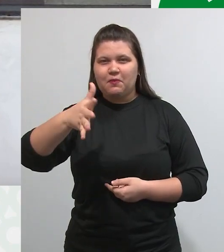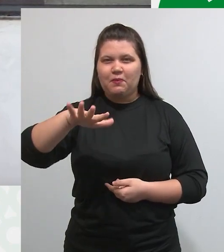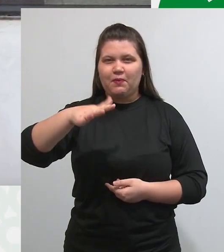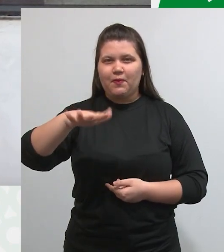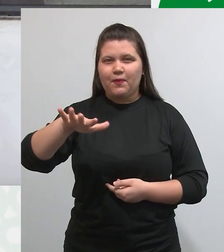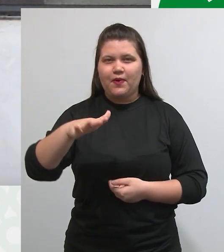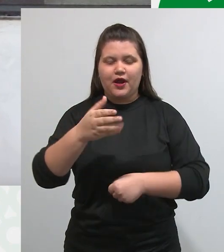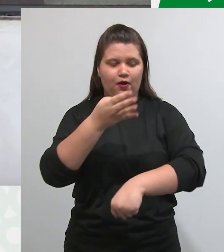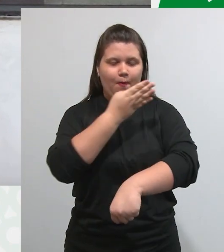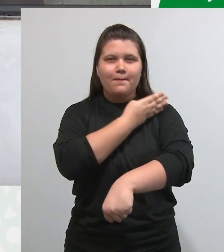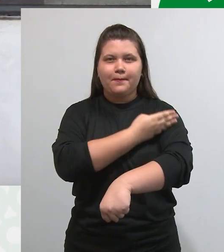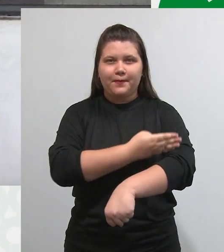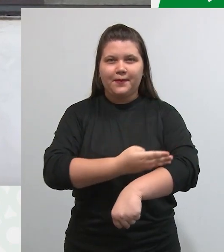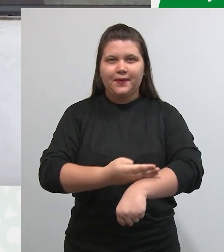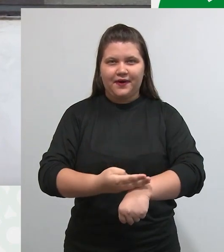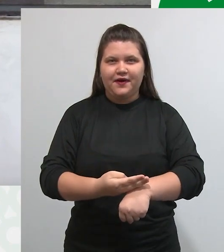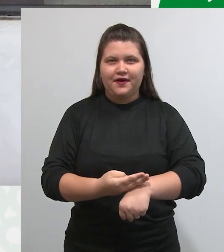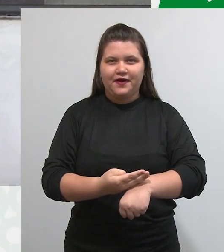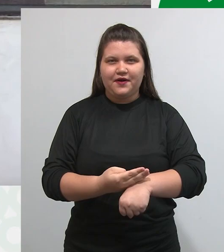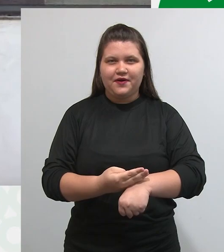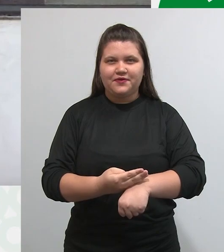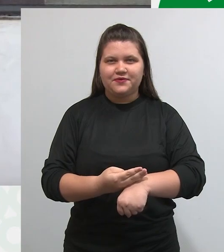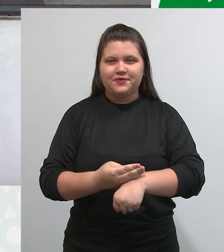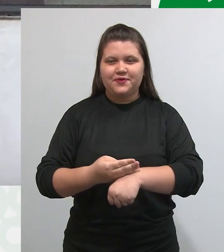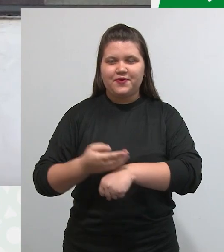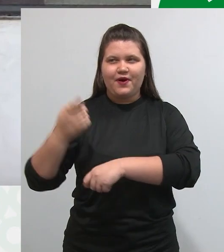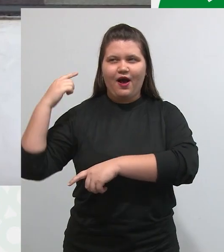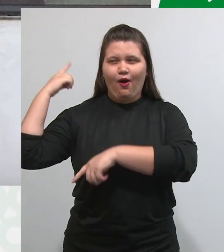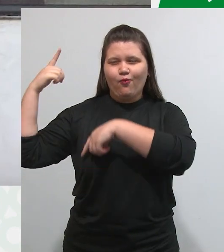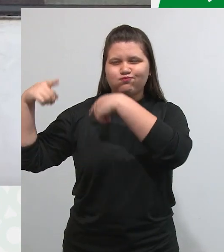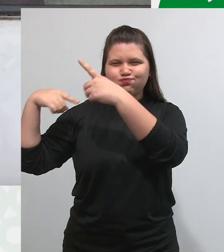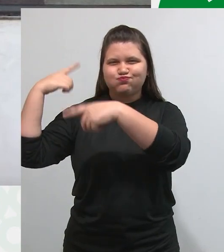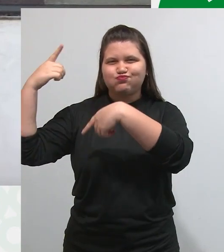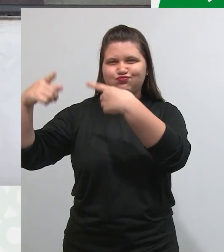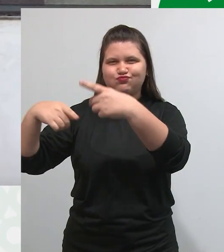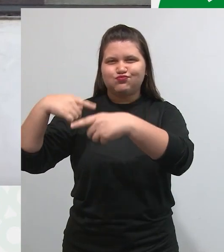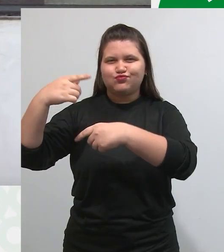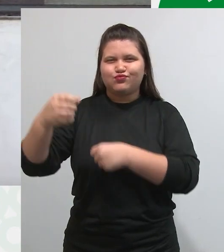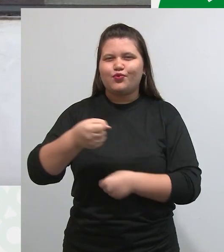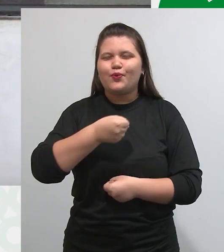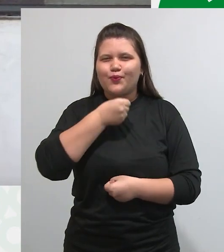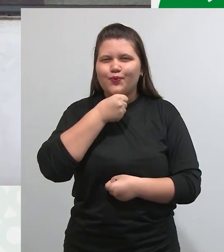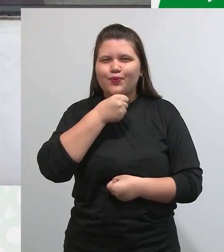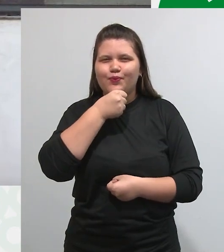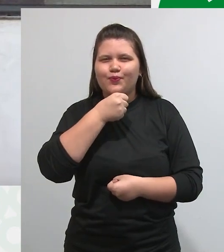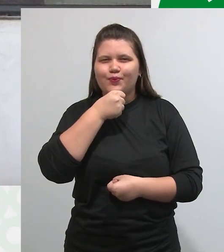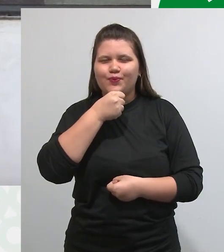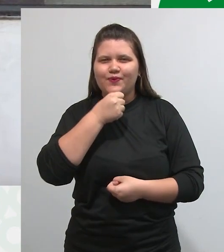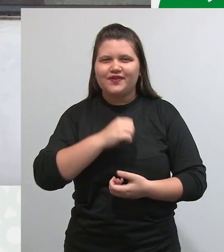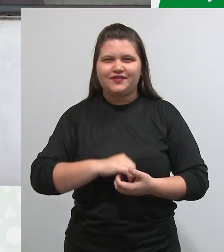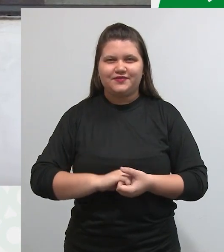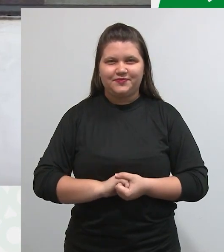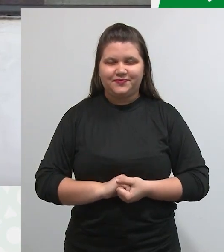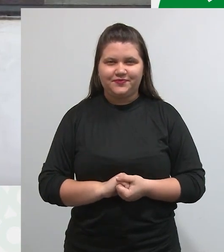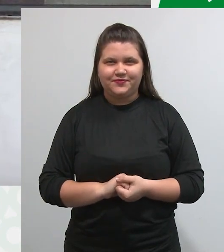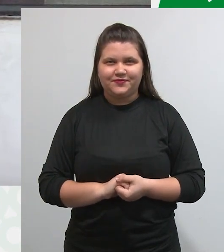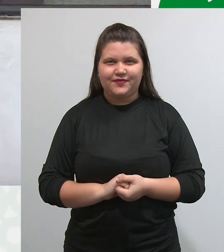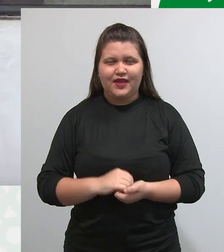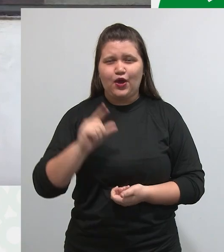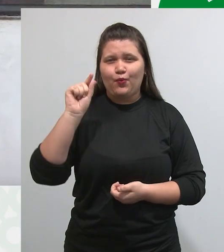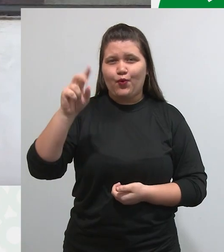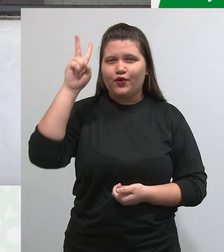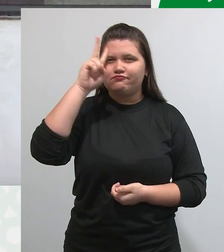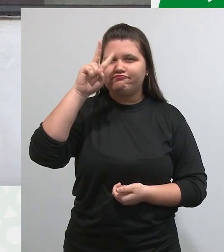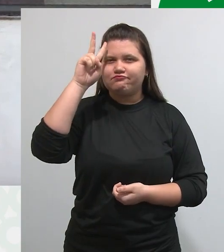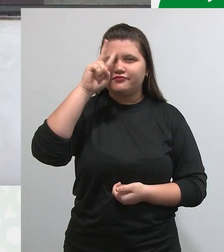o tempo ele não dá mole para ninguém mesmo, ele vai e passa. Pois é, vou falar um pouquinho da minha